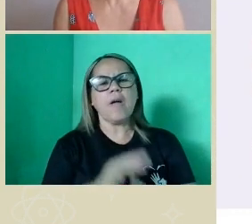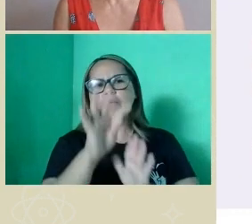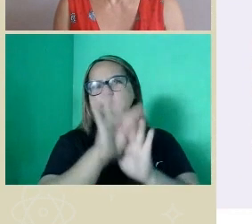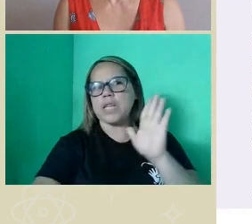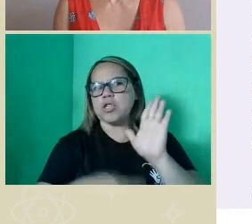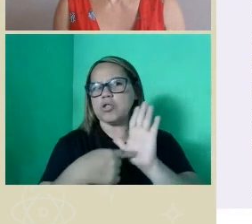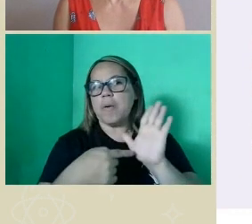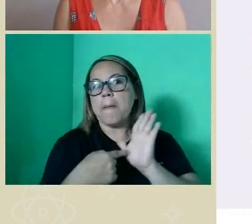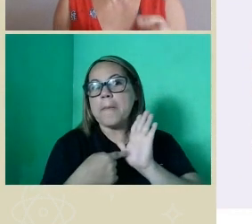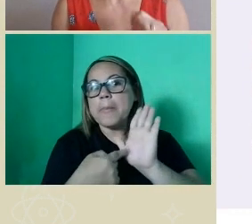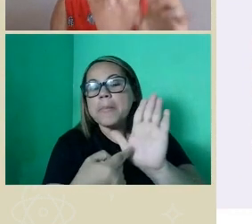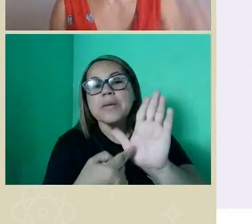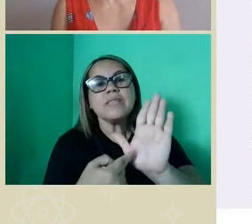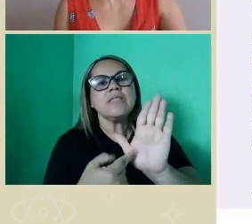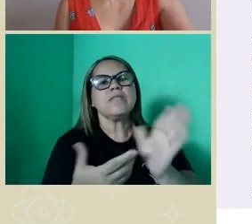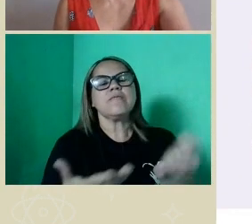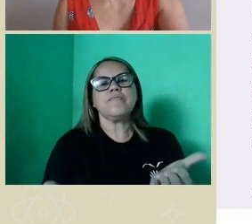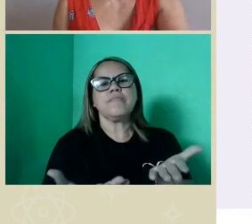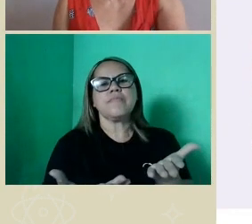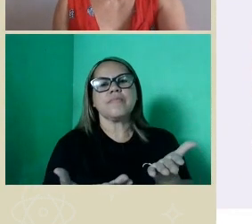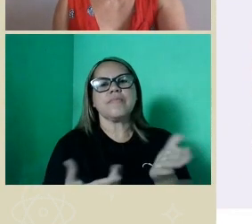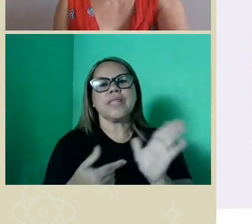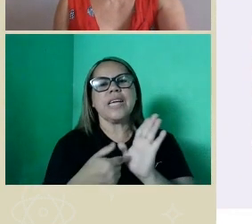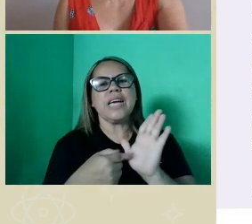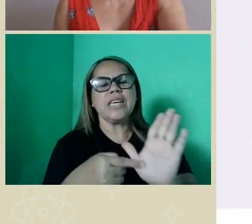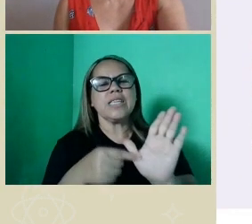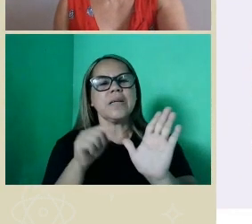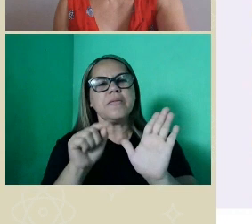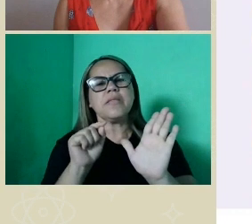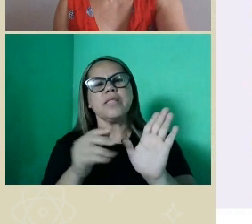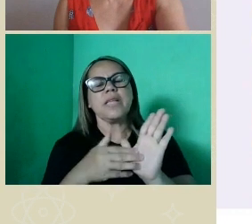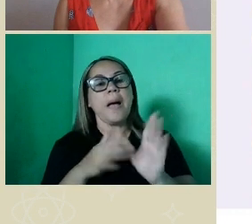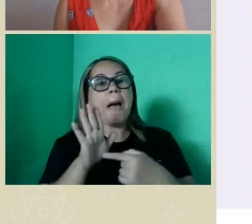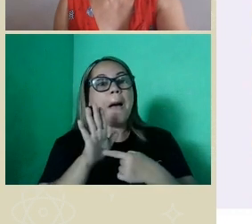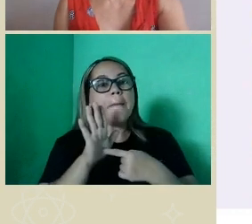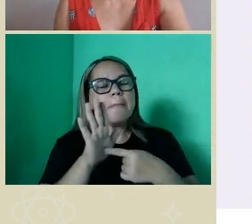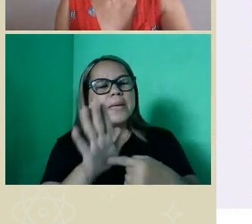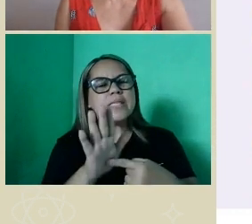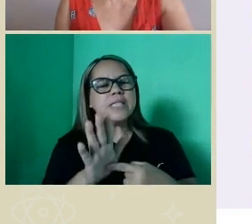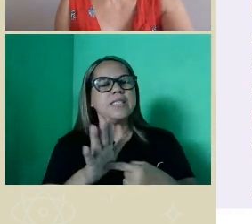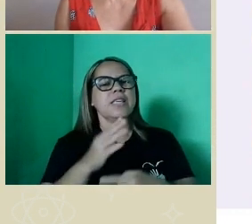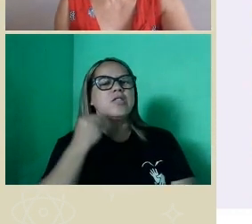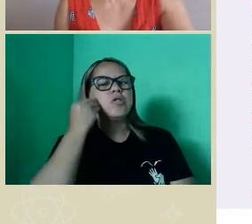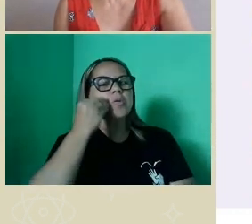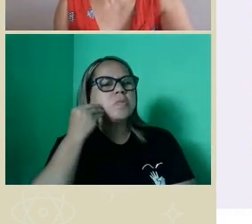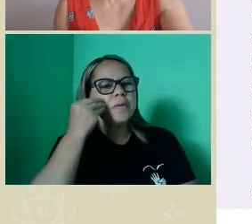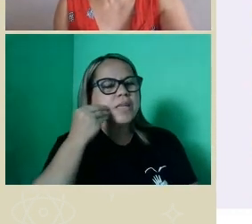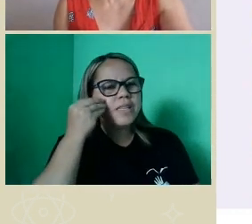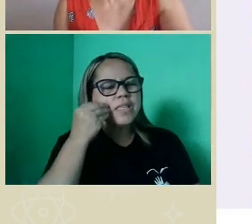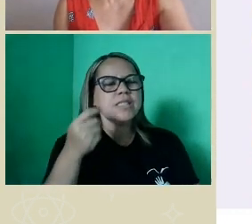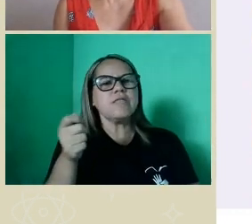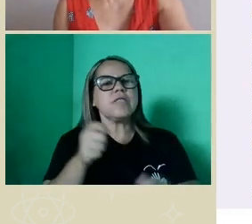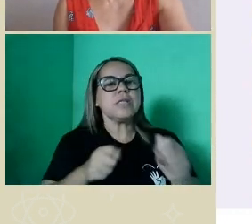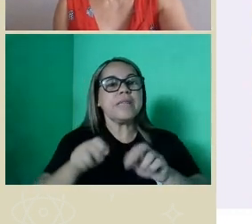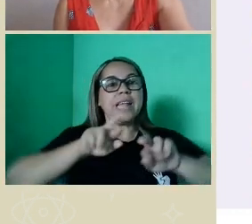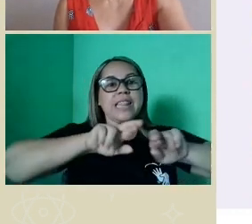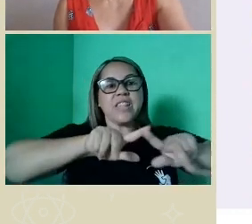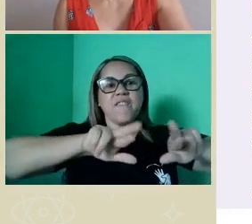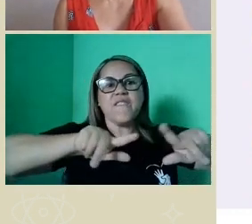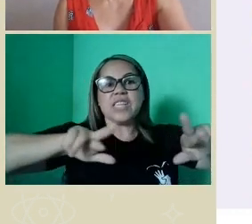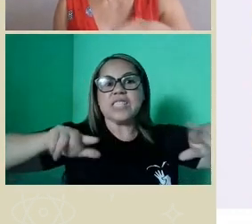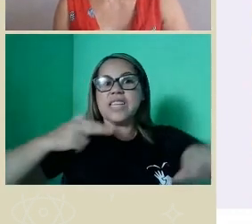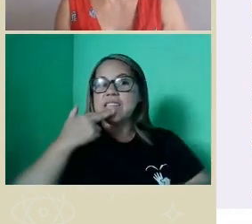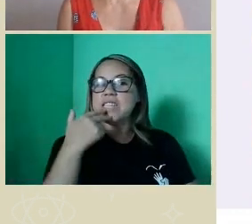mostrar pronto aí aqui está apresentar experiências práticas de administrar diversidade de línguas